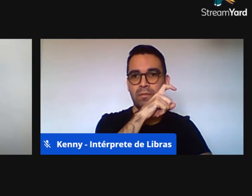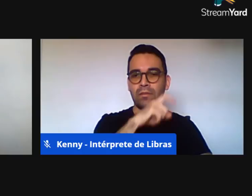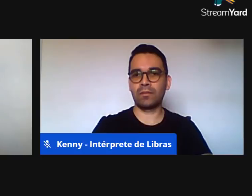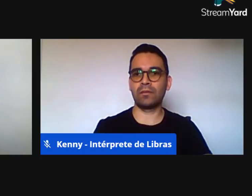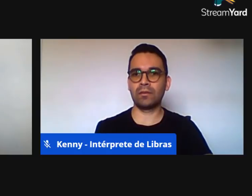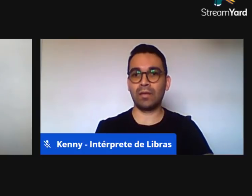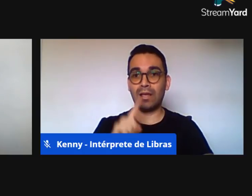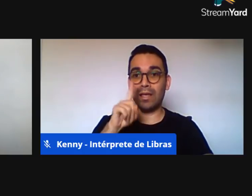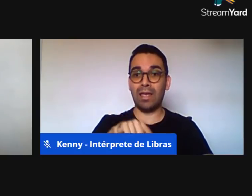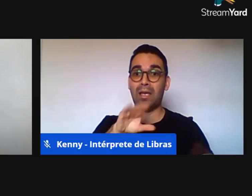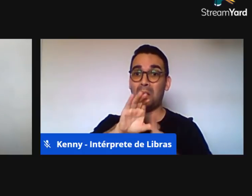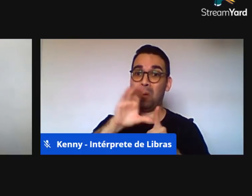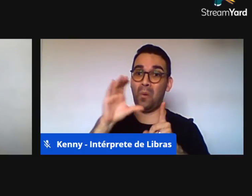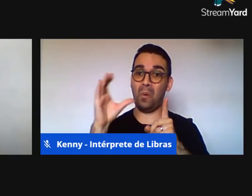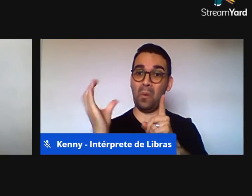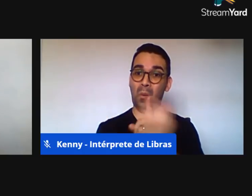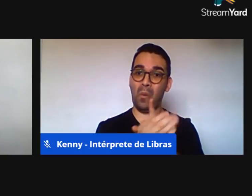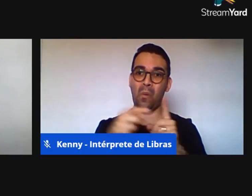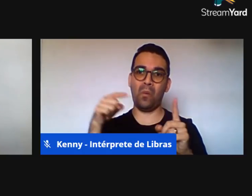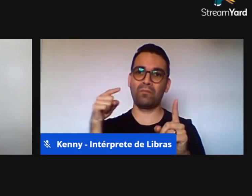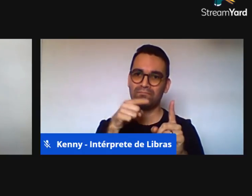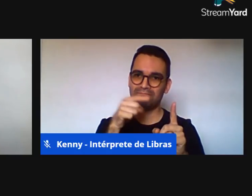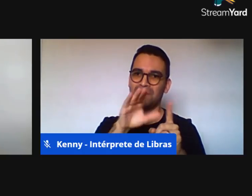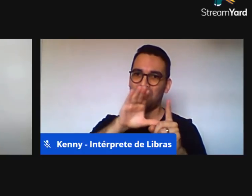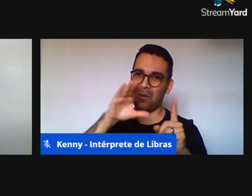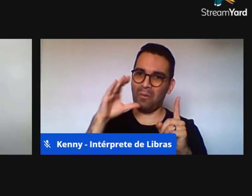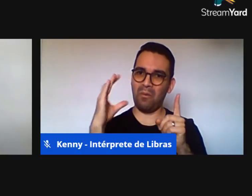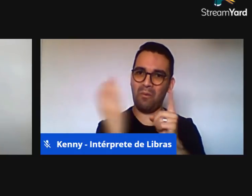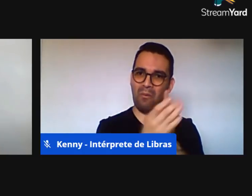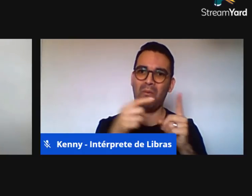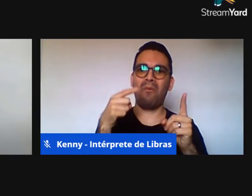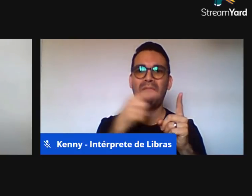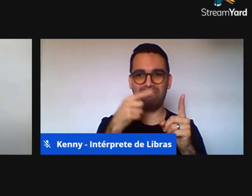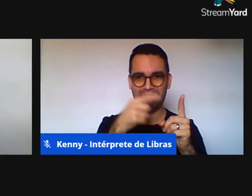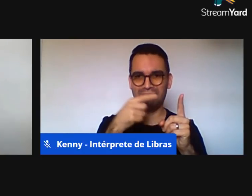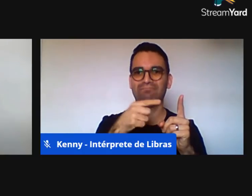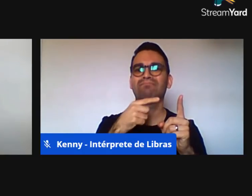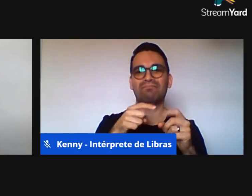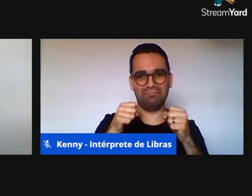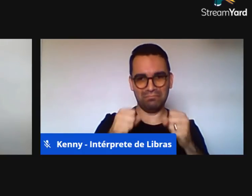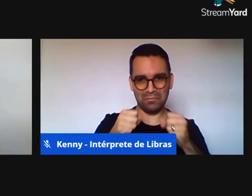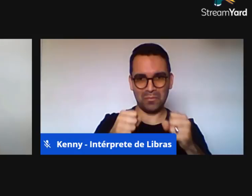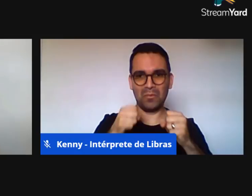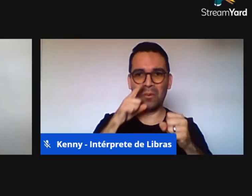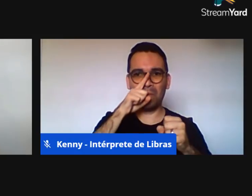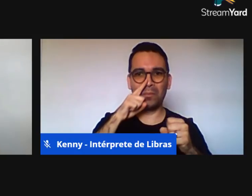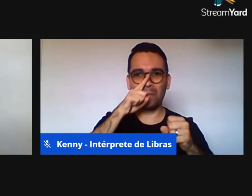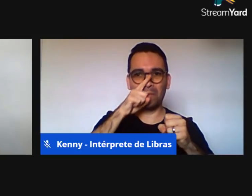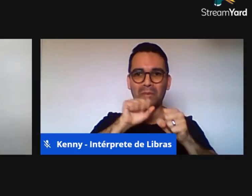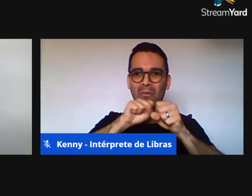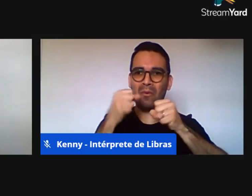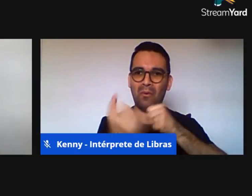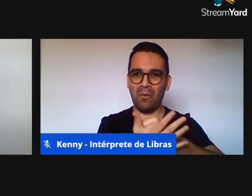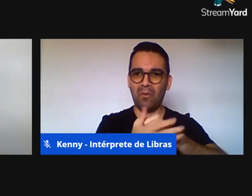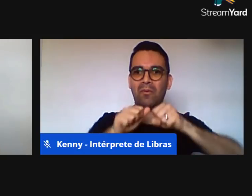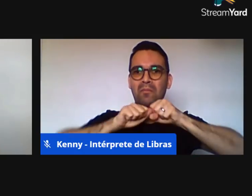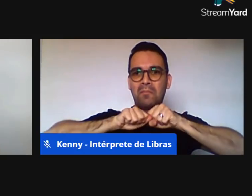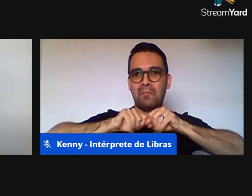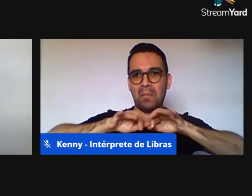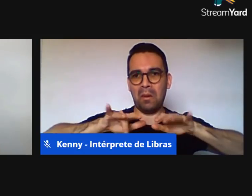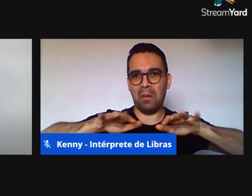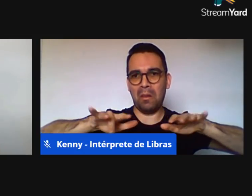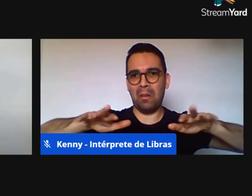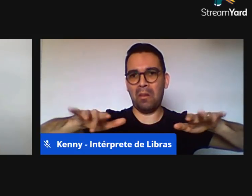na comunidade. Se a gente tem uma alta taxa de transmissão na comunidade em geral, na escola a gente também vai ter uma taxa